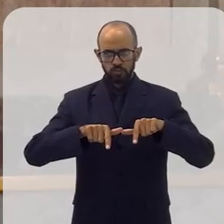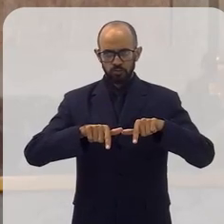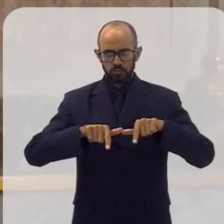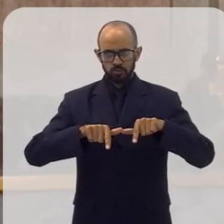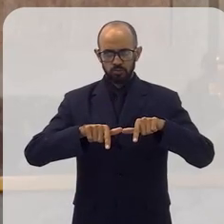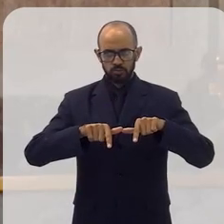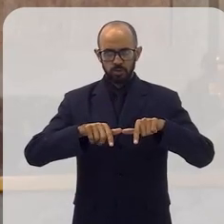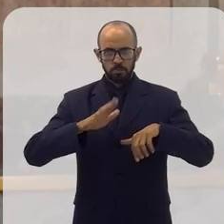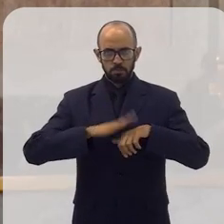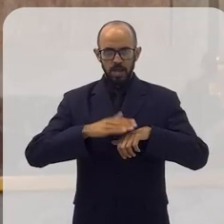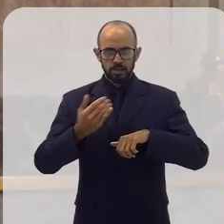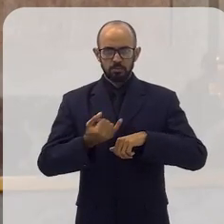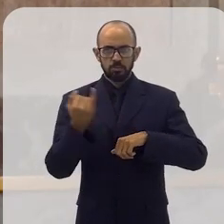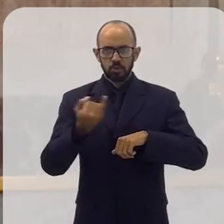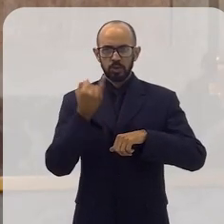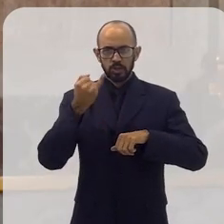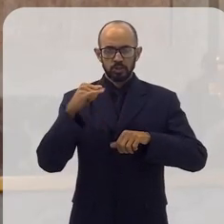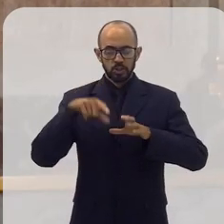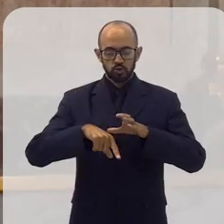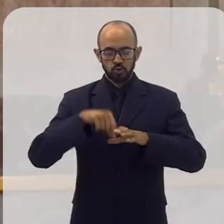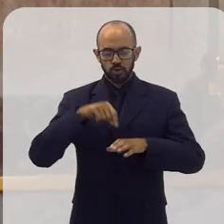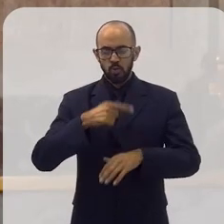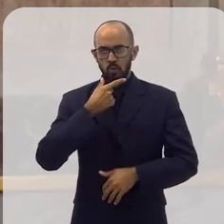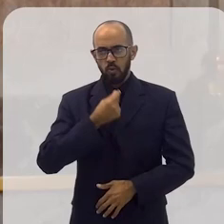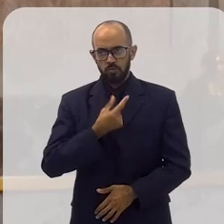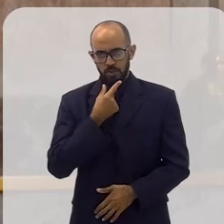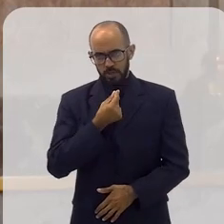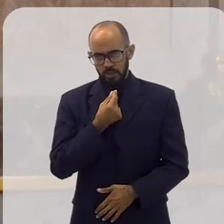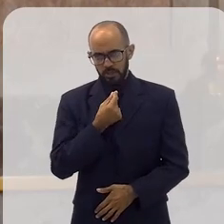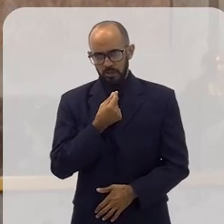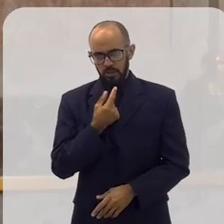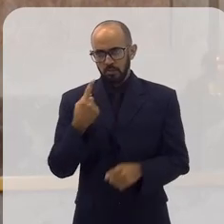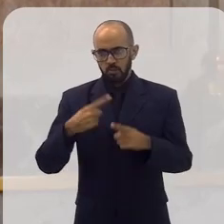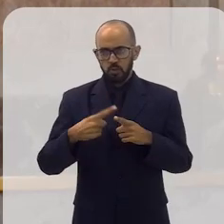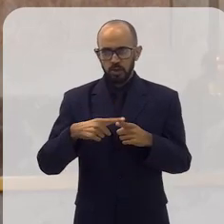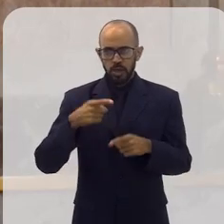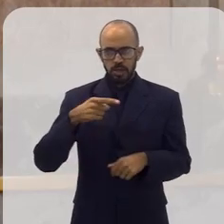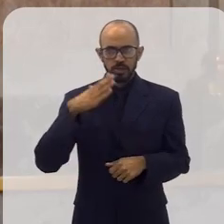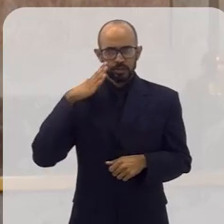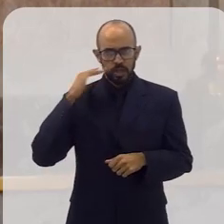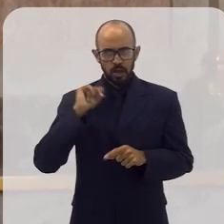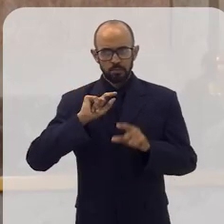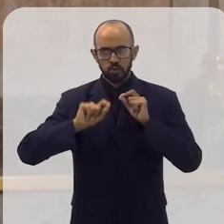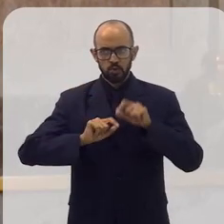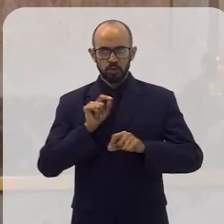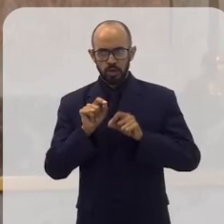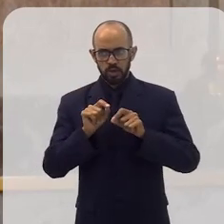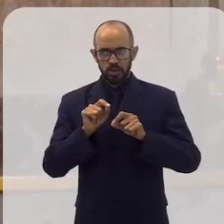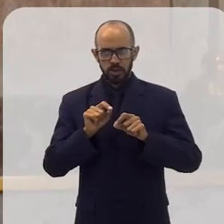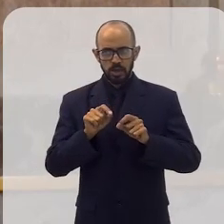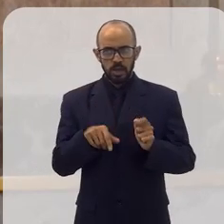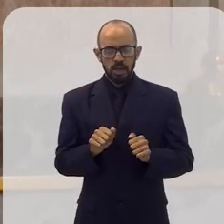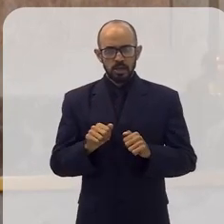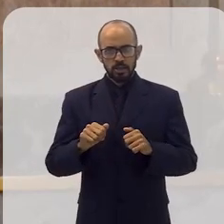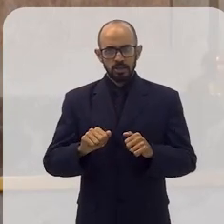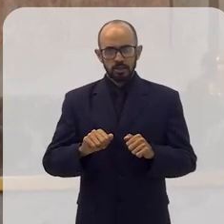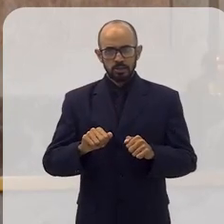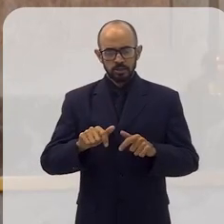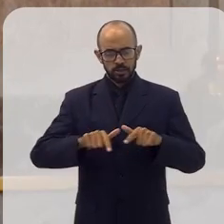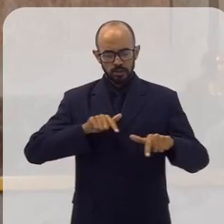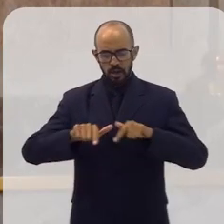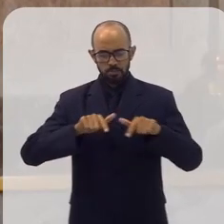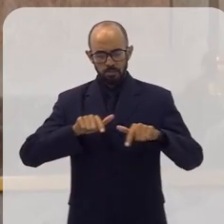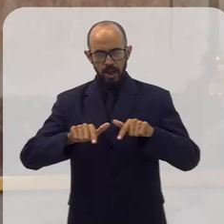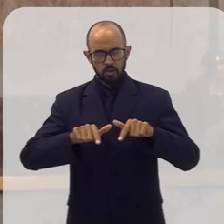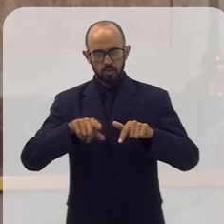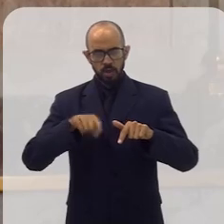serviço muito mais importante, ele escolheu homem, porque ele já sabe que esse serviço deve estar